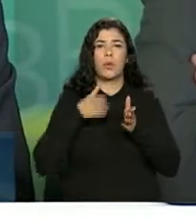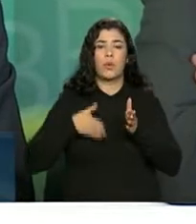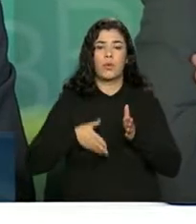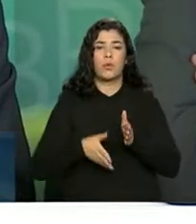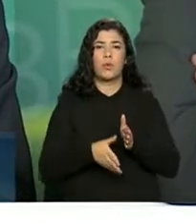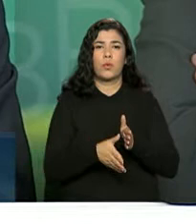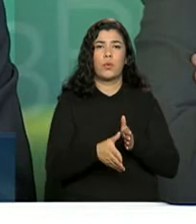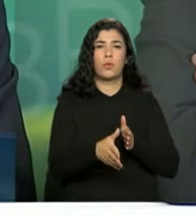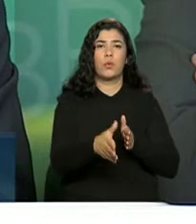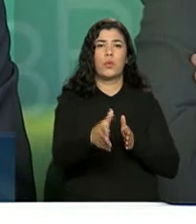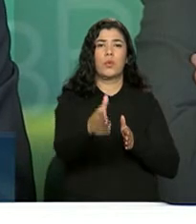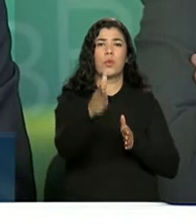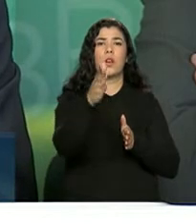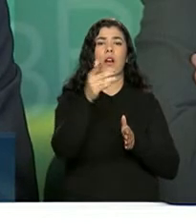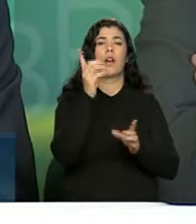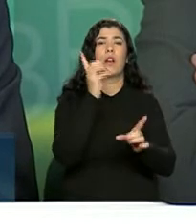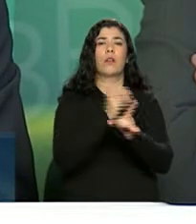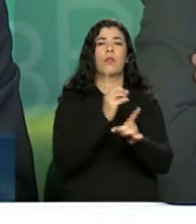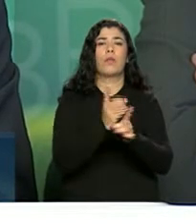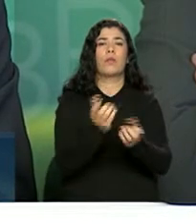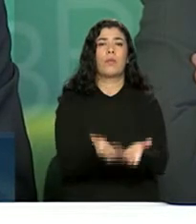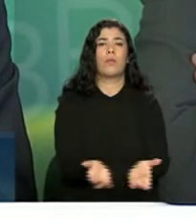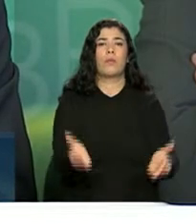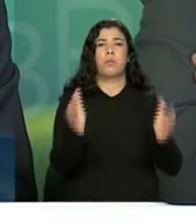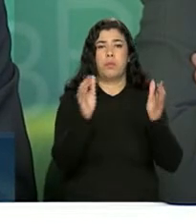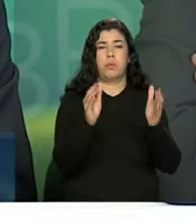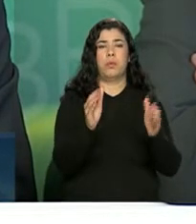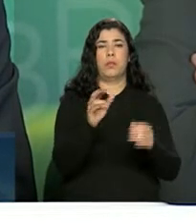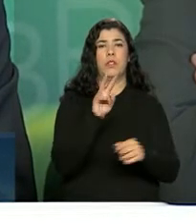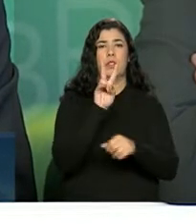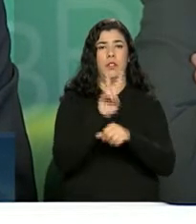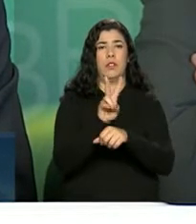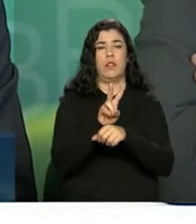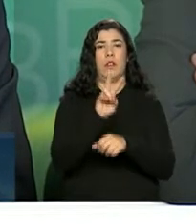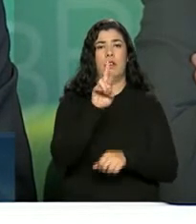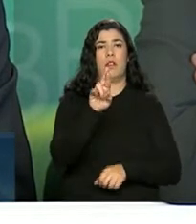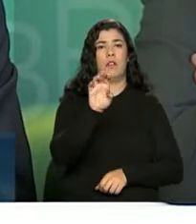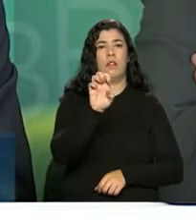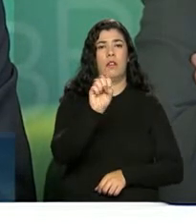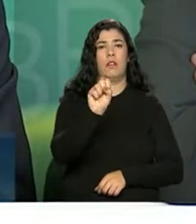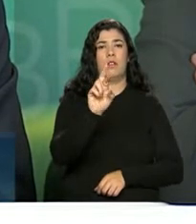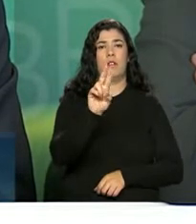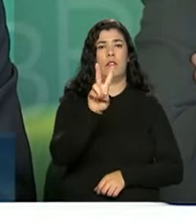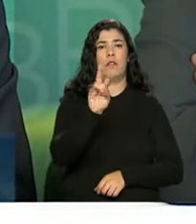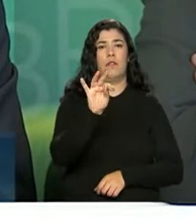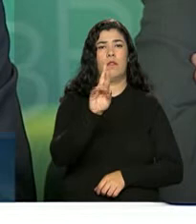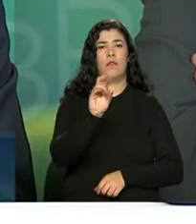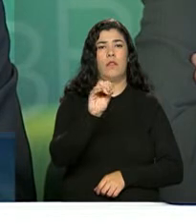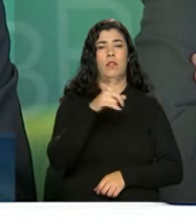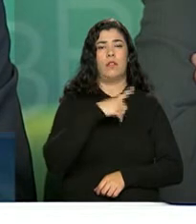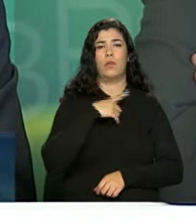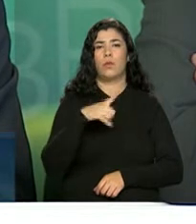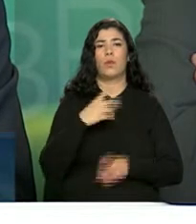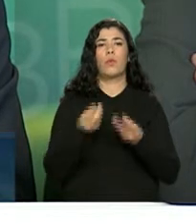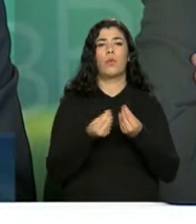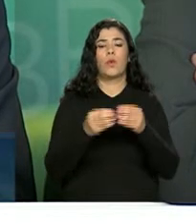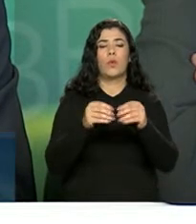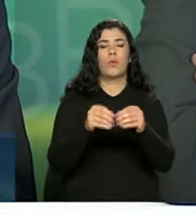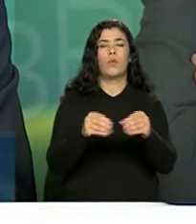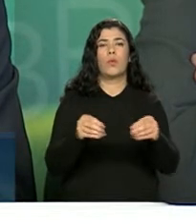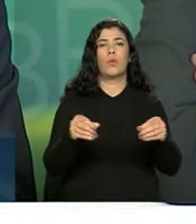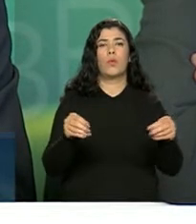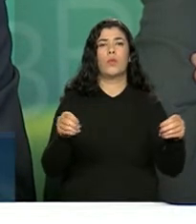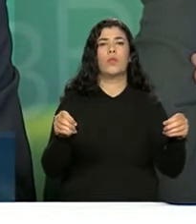por diversos fatores em alguns casos essas águas não chegam em função da condição do solo do